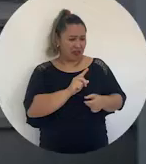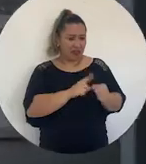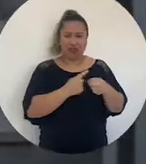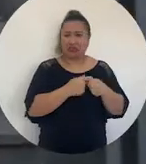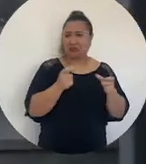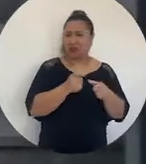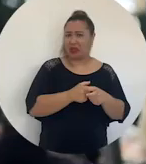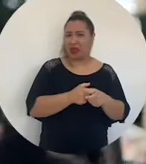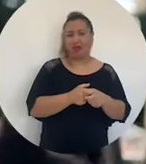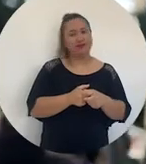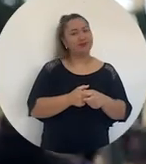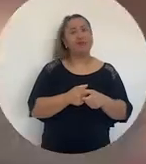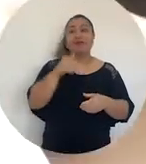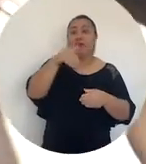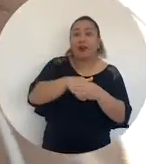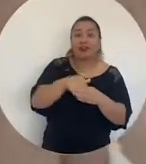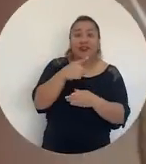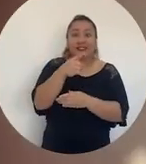ela é.